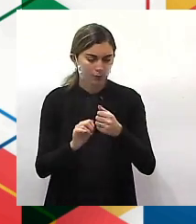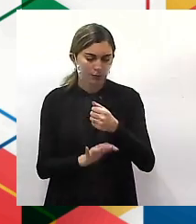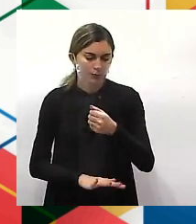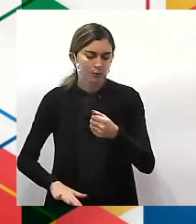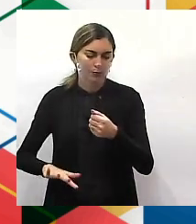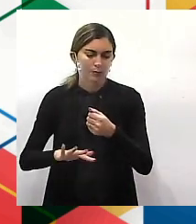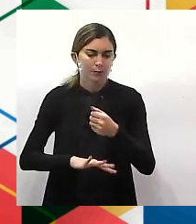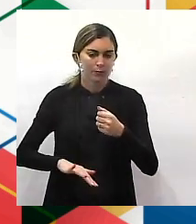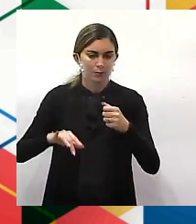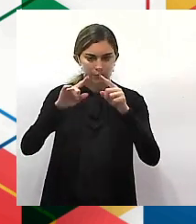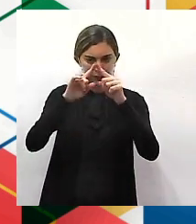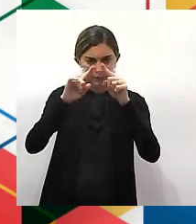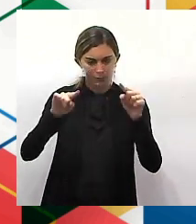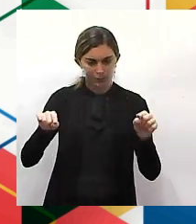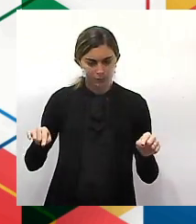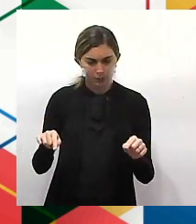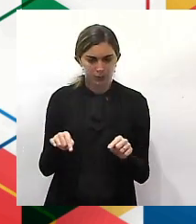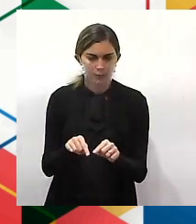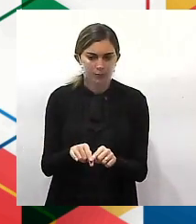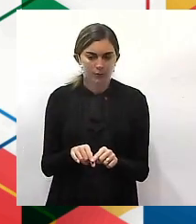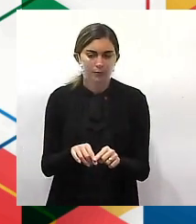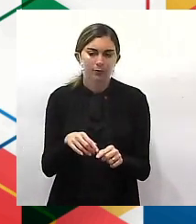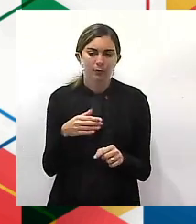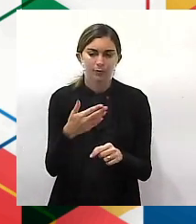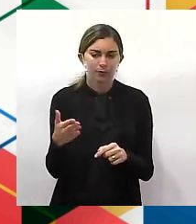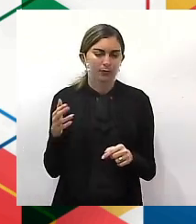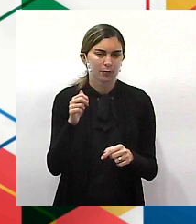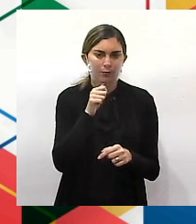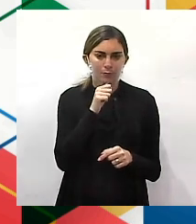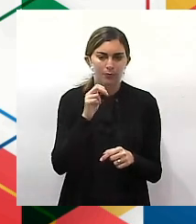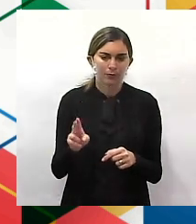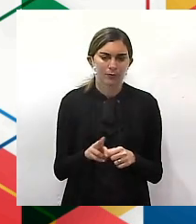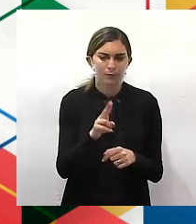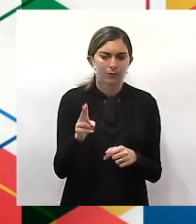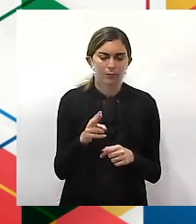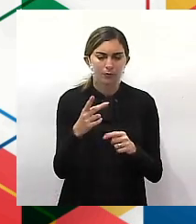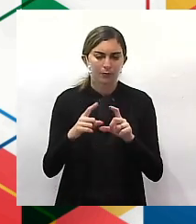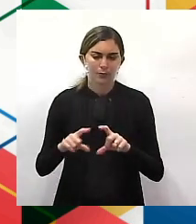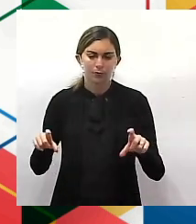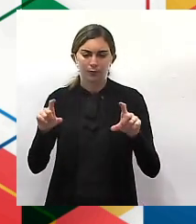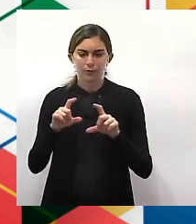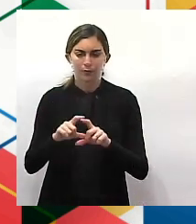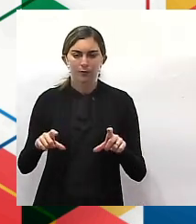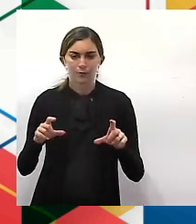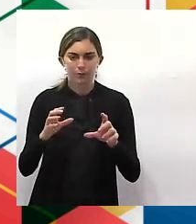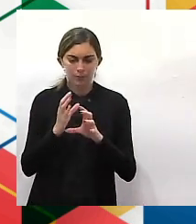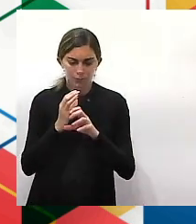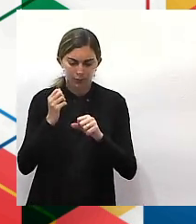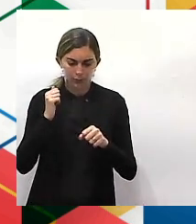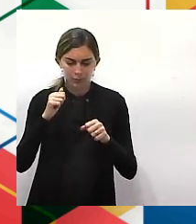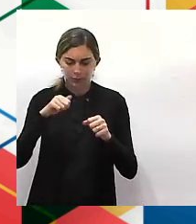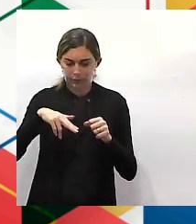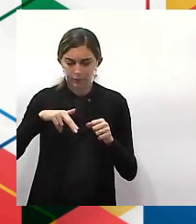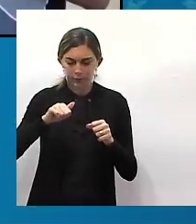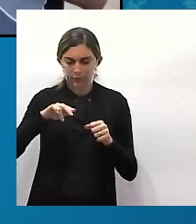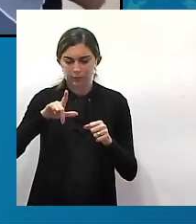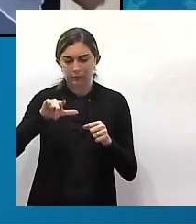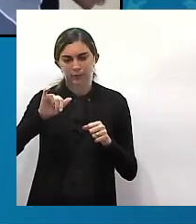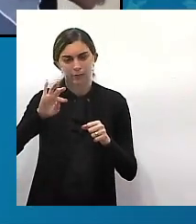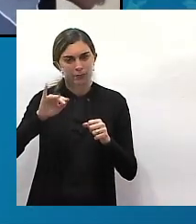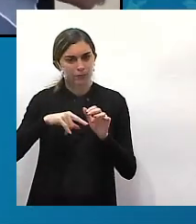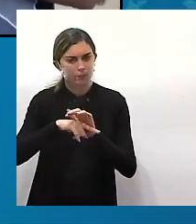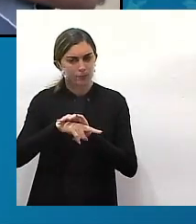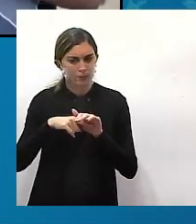a partir dos seus pontos sem a utilização de fórmulas da geometria analítica. Basta posicionar